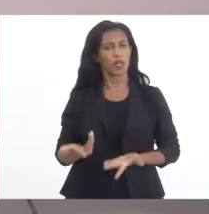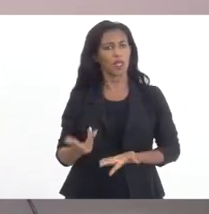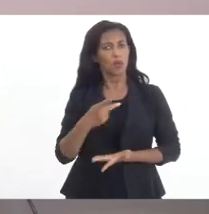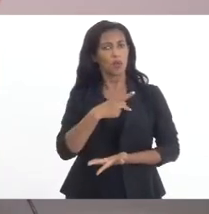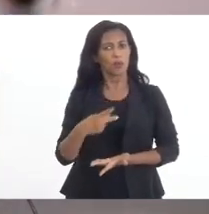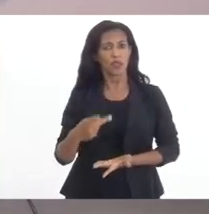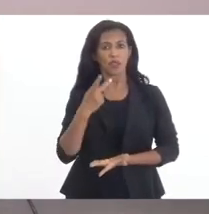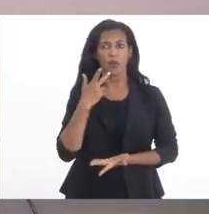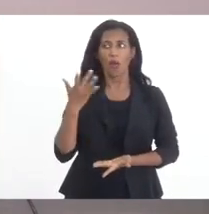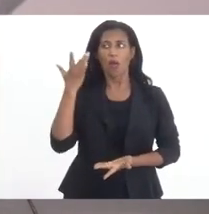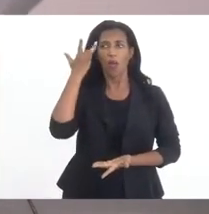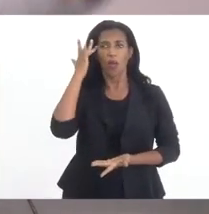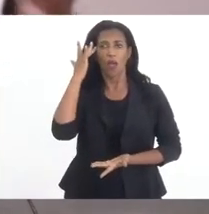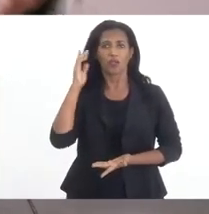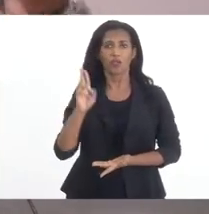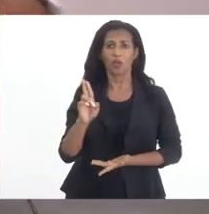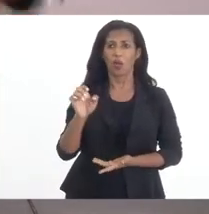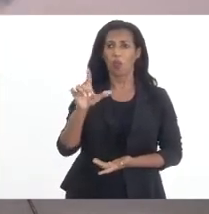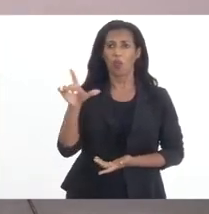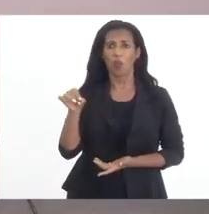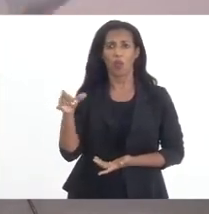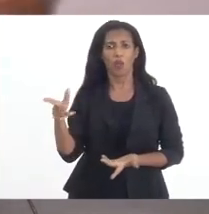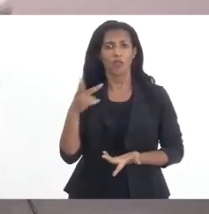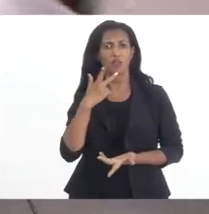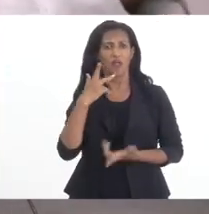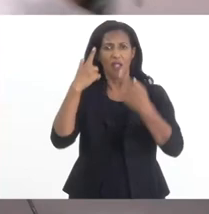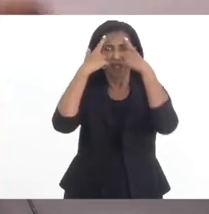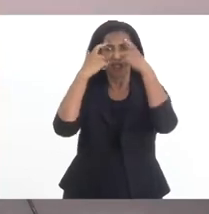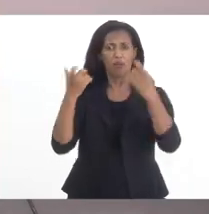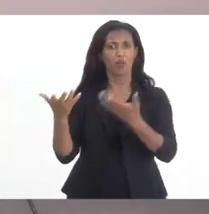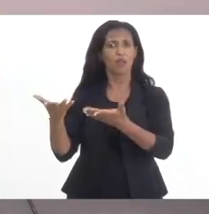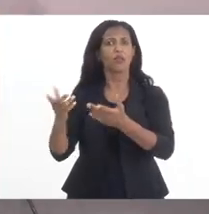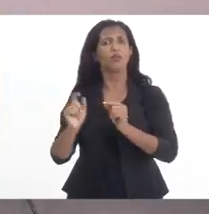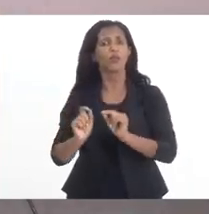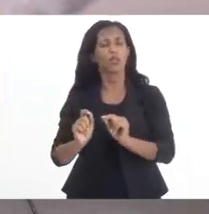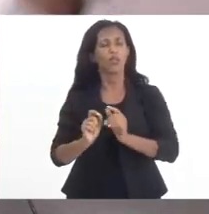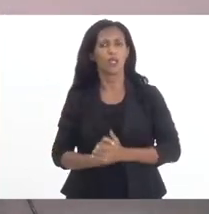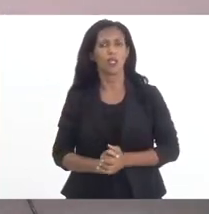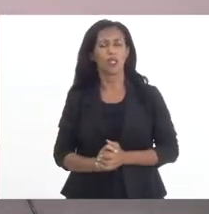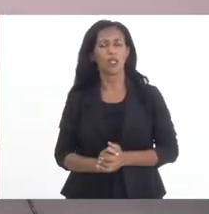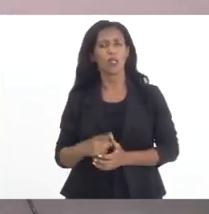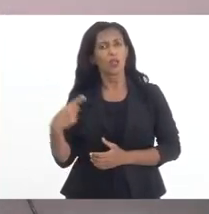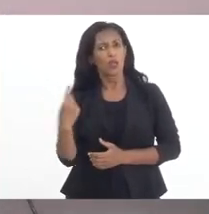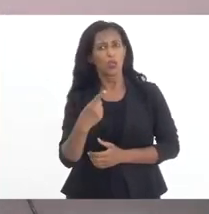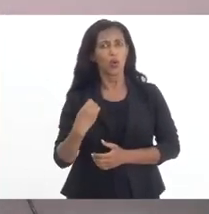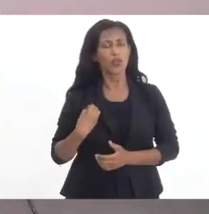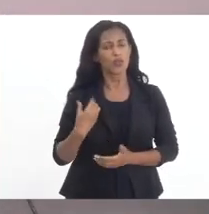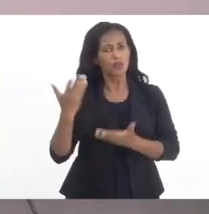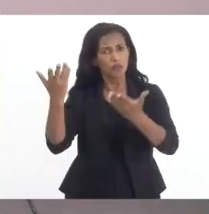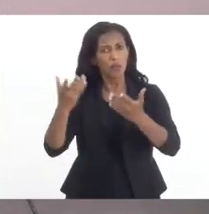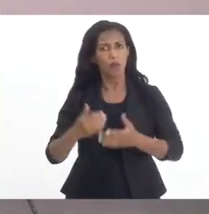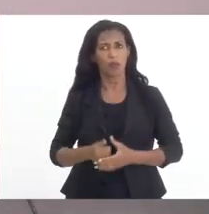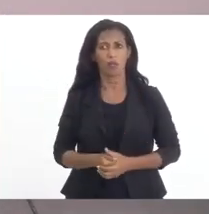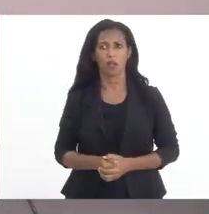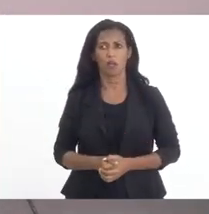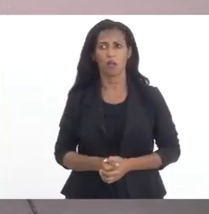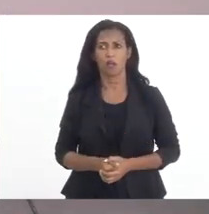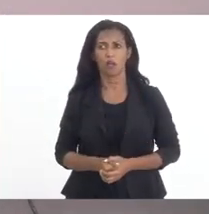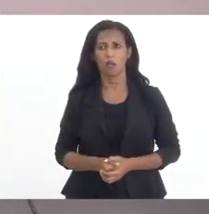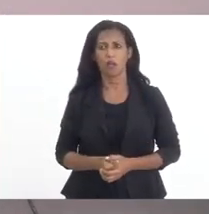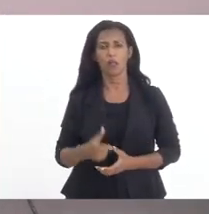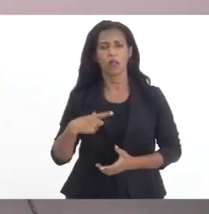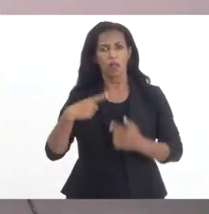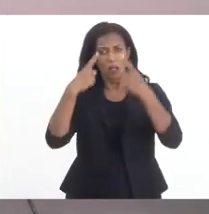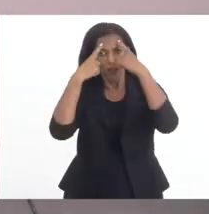o pessoal acha da UESO que é violento lá. Violento de quê? Se nós moramos lá, alguém aqui é violento lá? Não. Tem